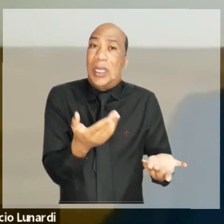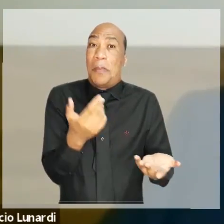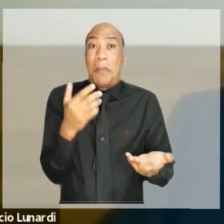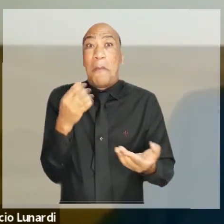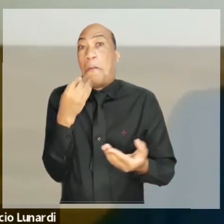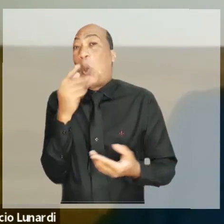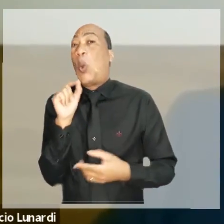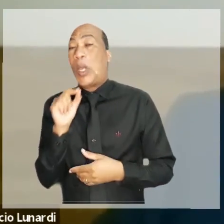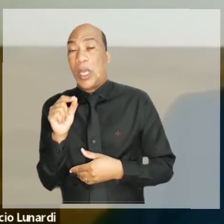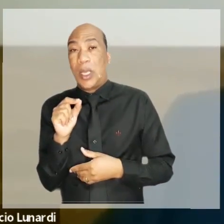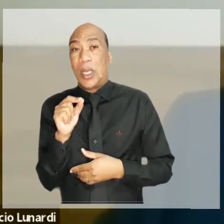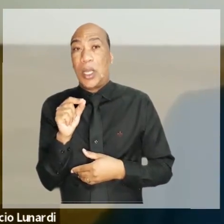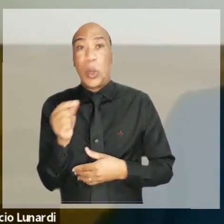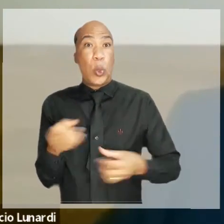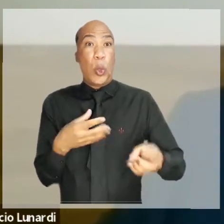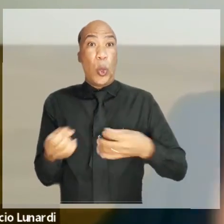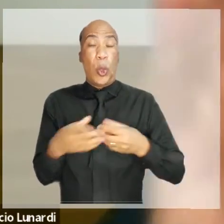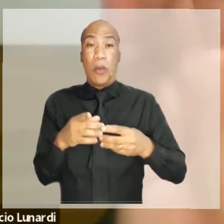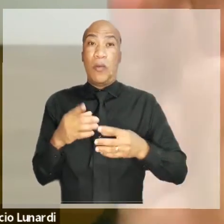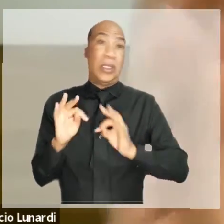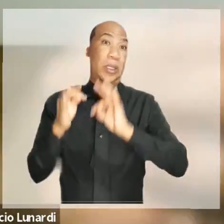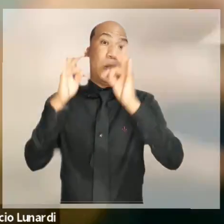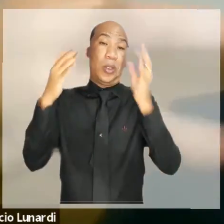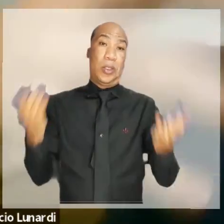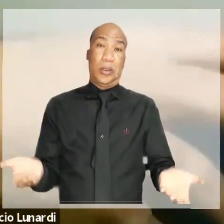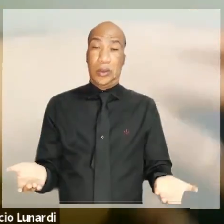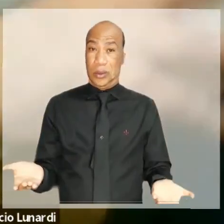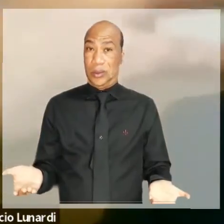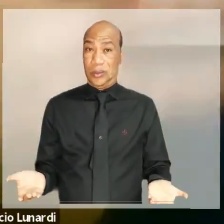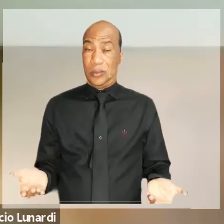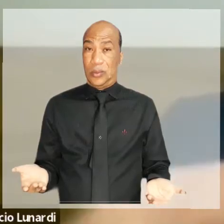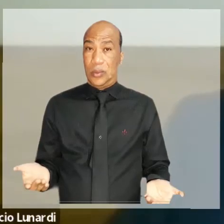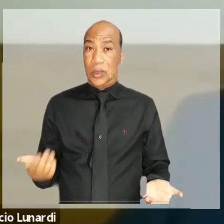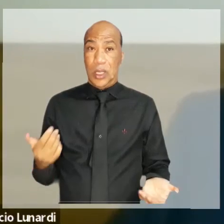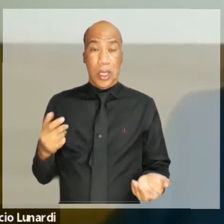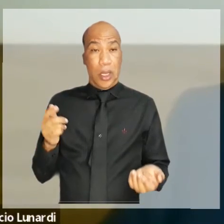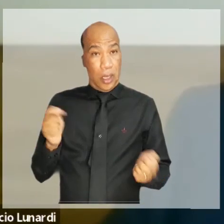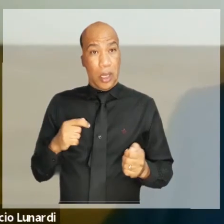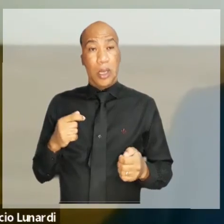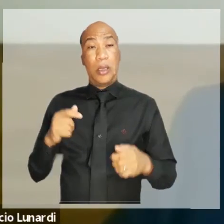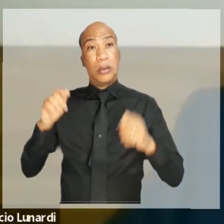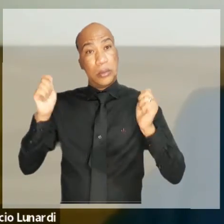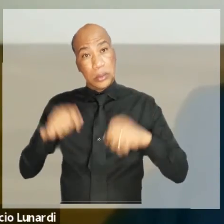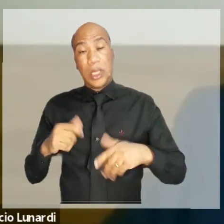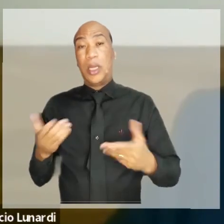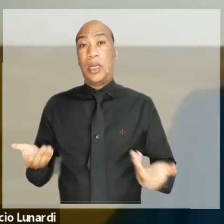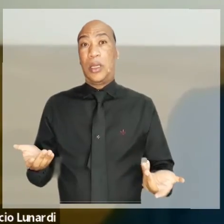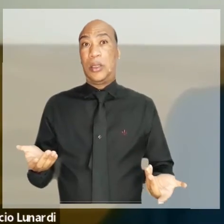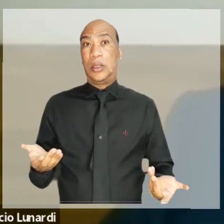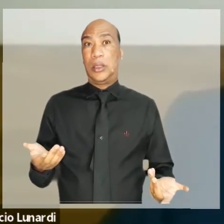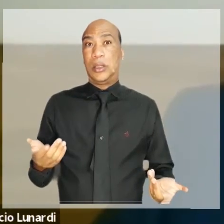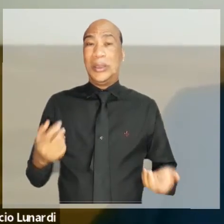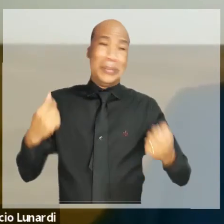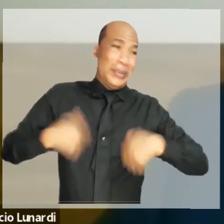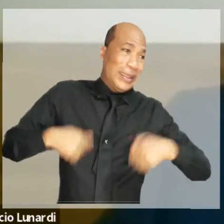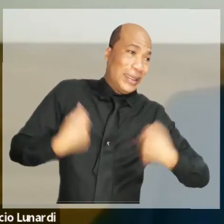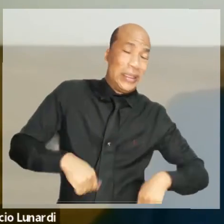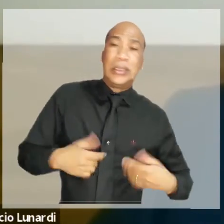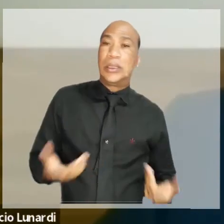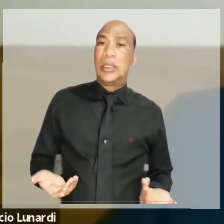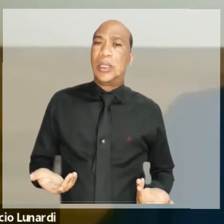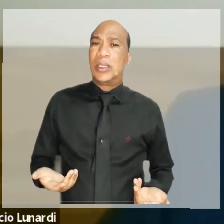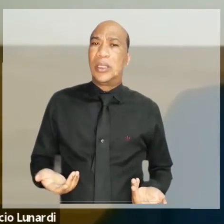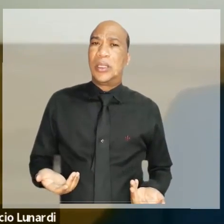mesmo. Quais novas tecnologias, ou seja, quais tecnologias recentes, né, você acredita que podem